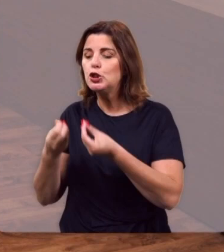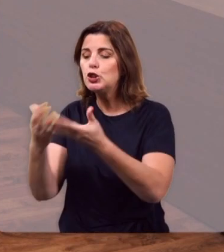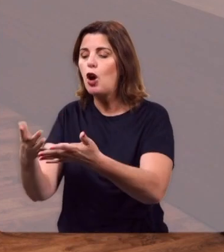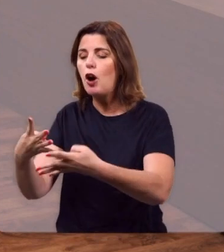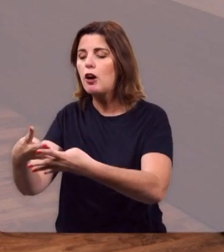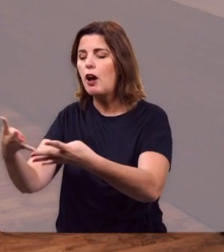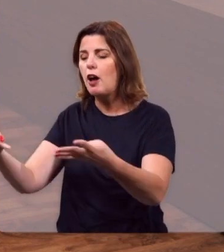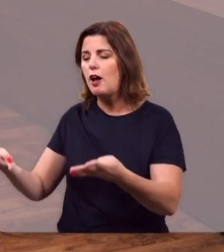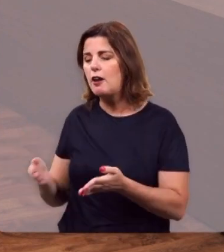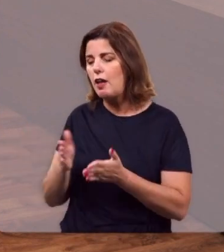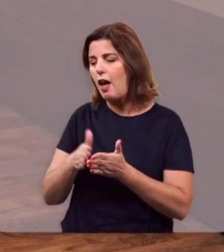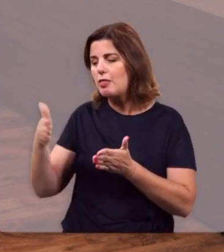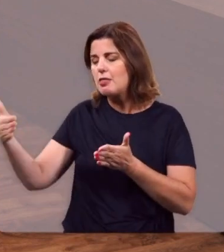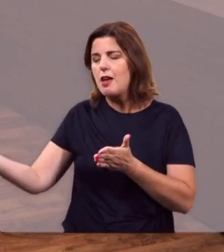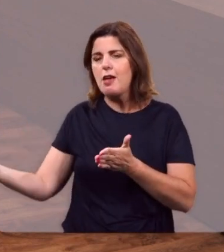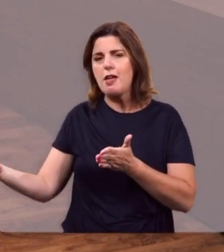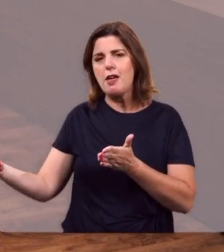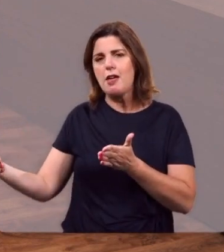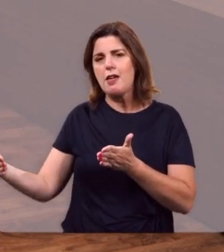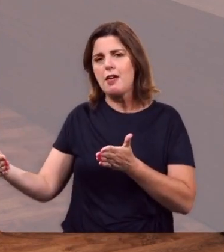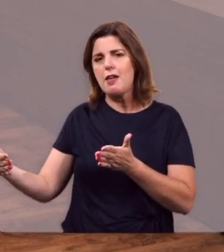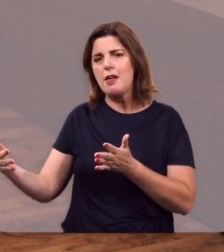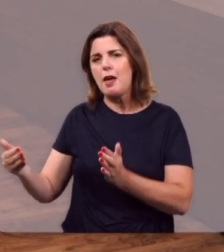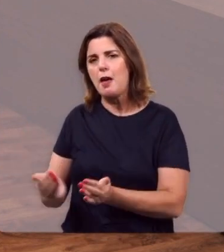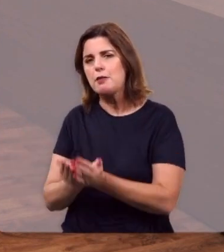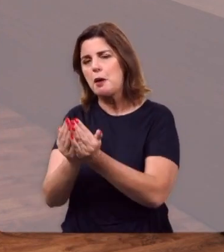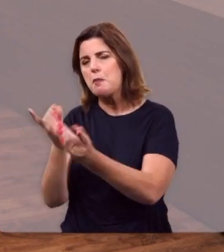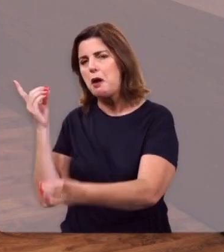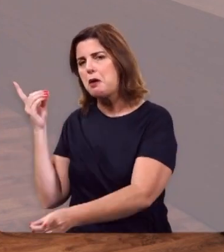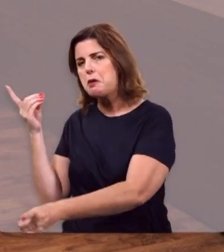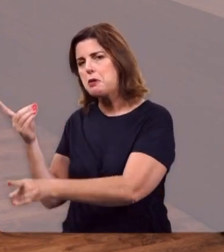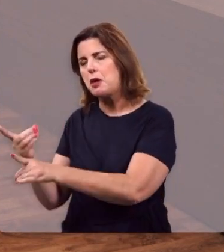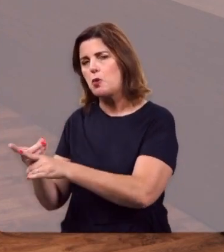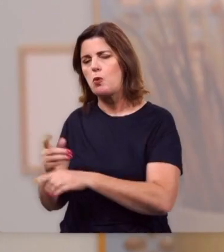rede à direita do barco e achareis.